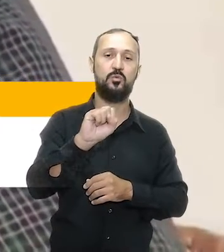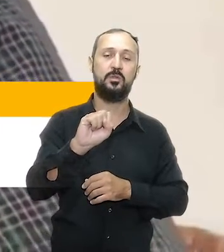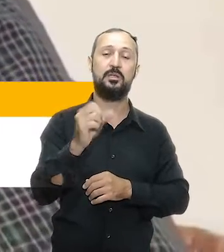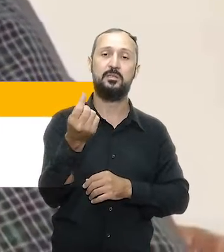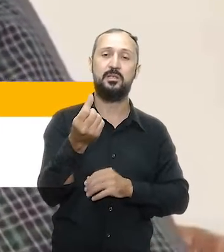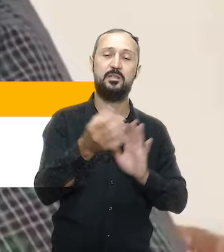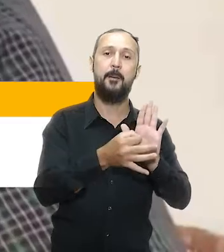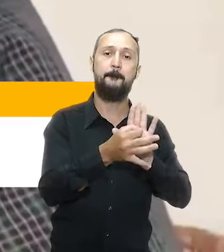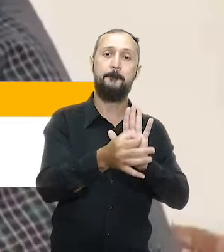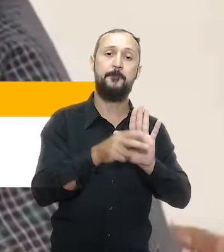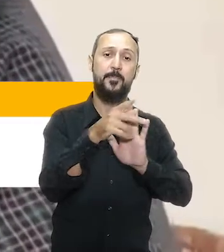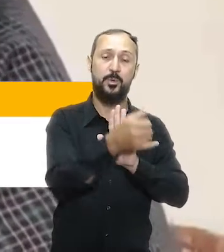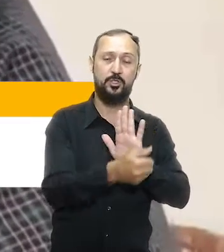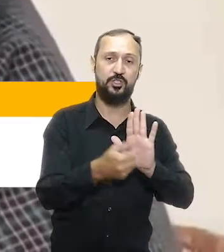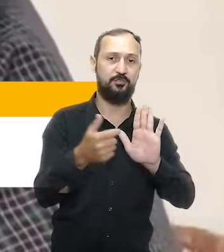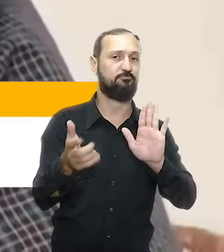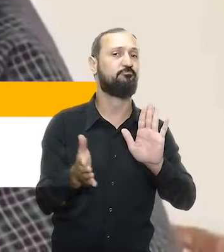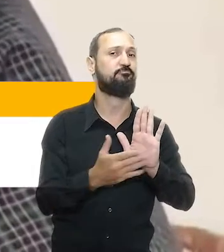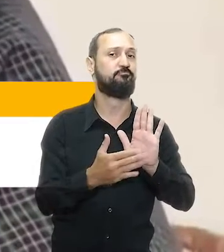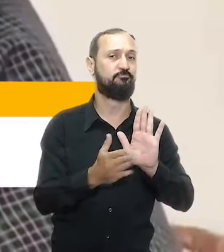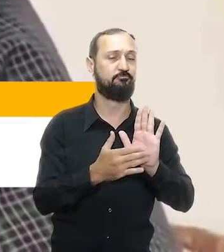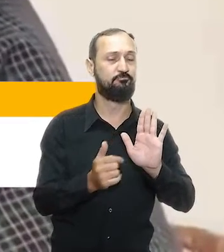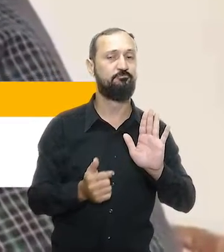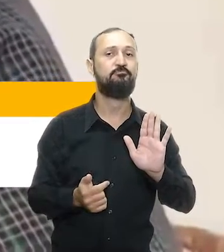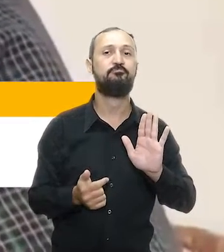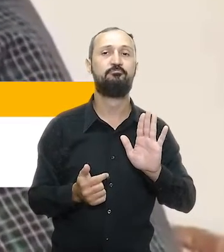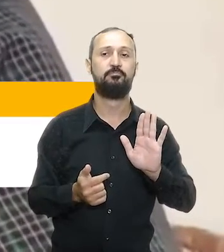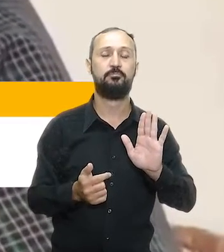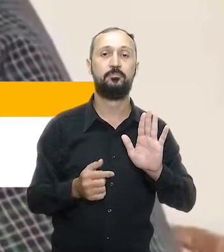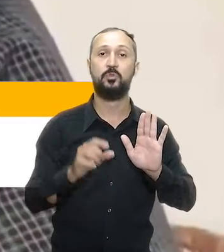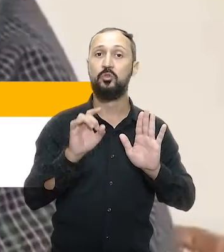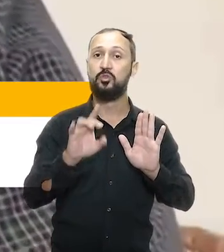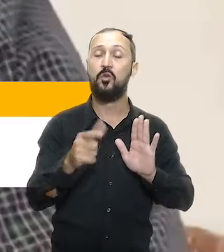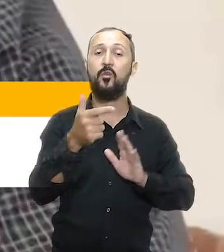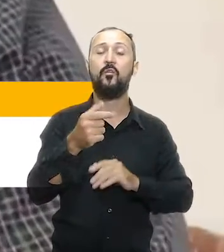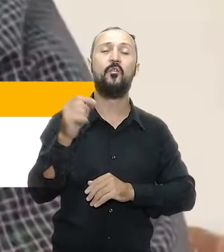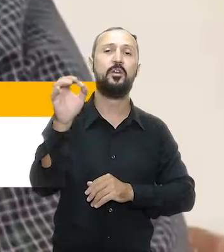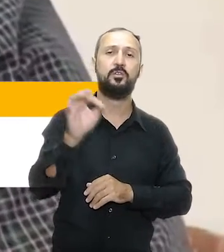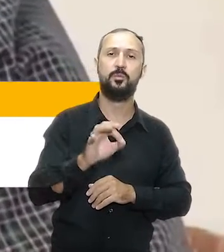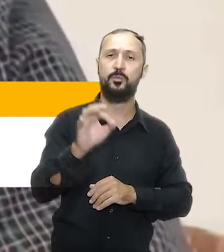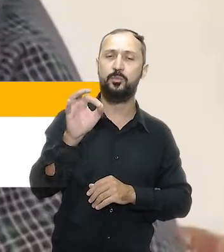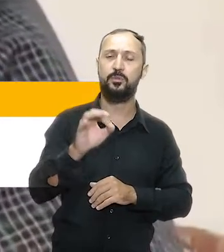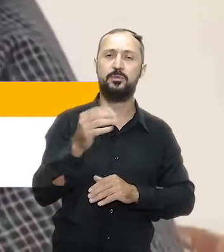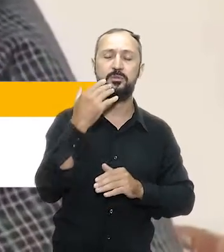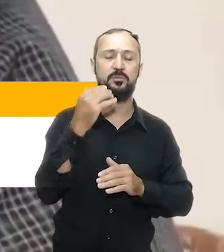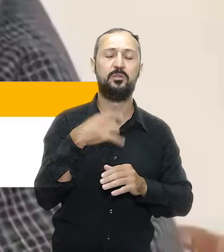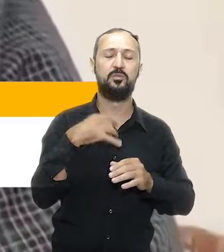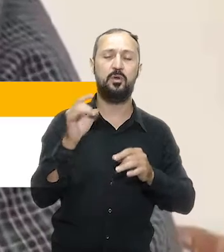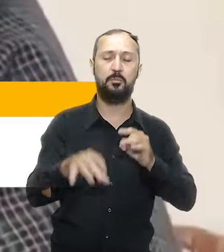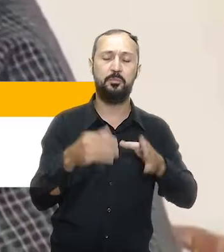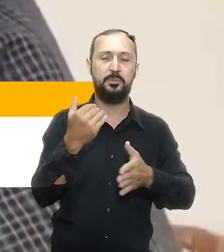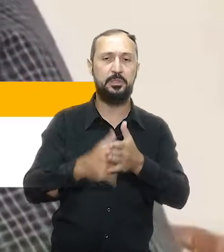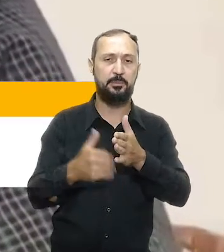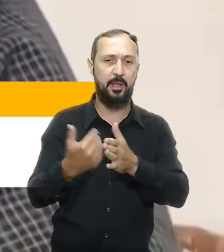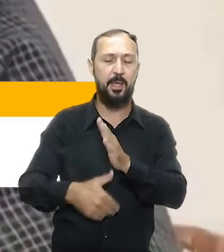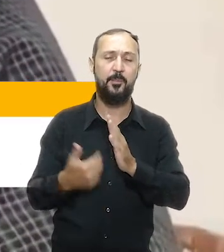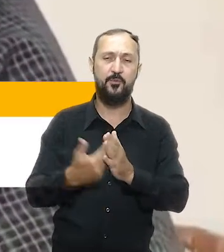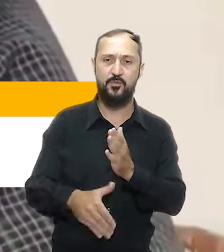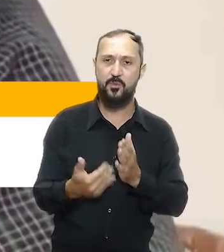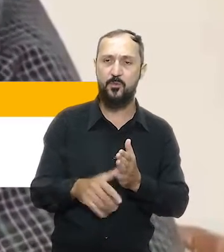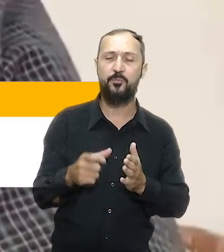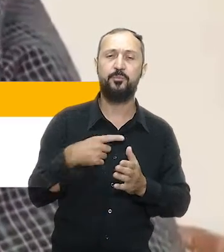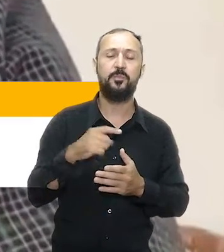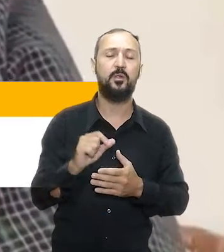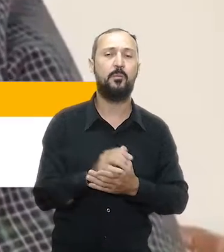Recebemos 586 proposições, com somente menos de 20%